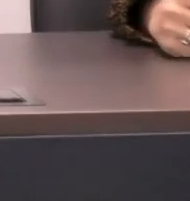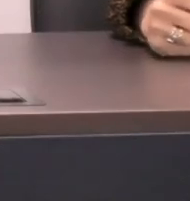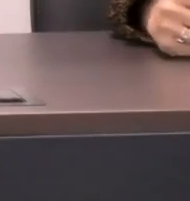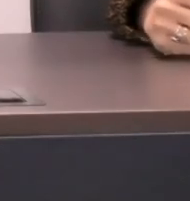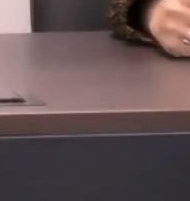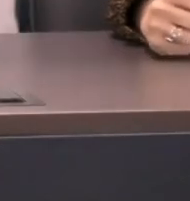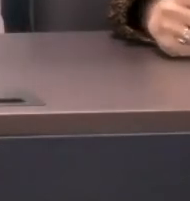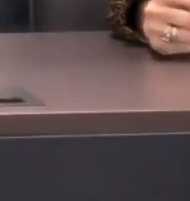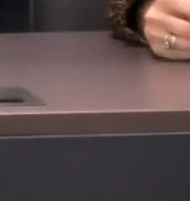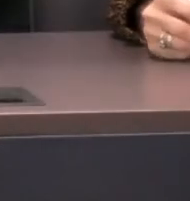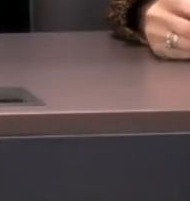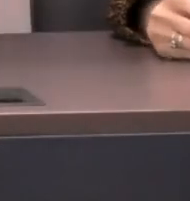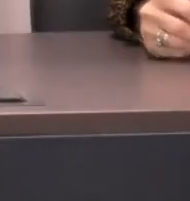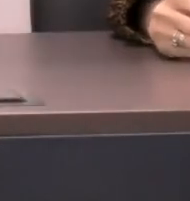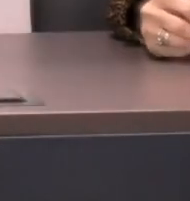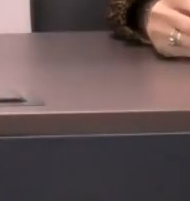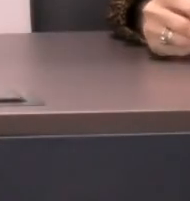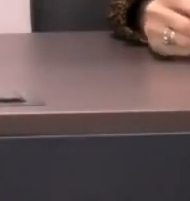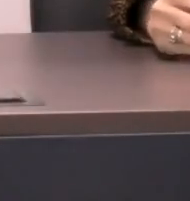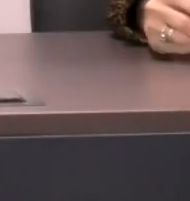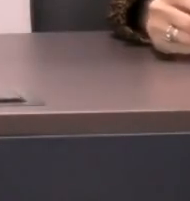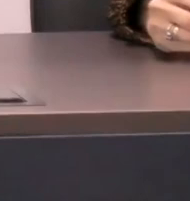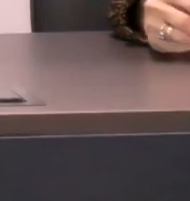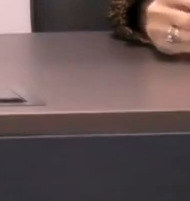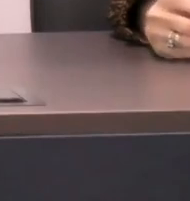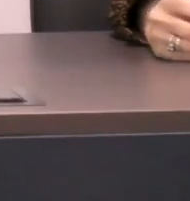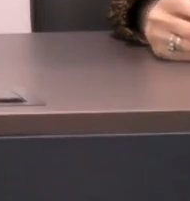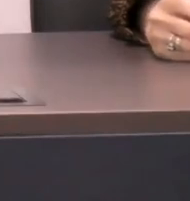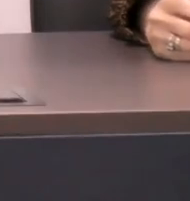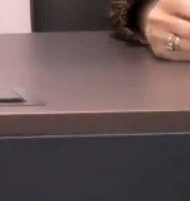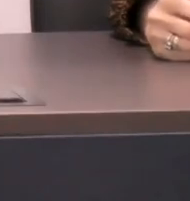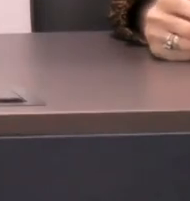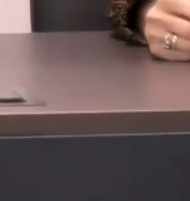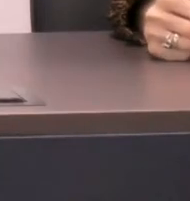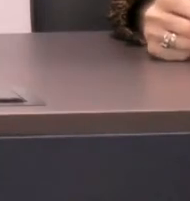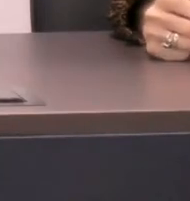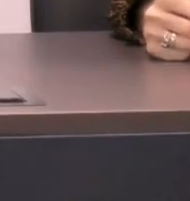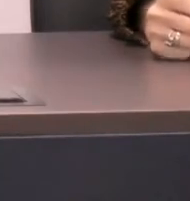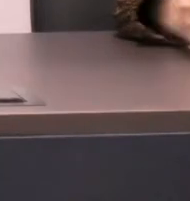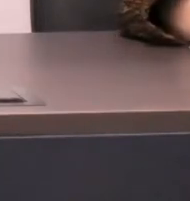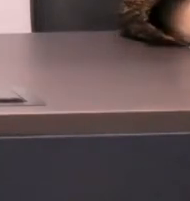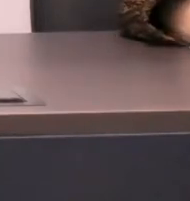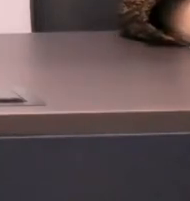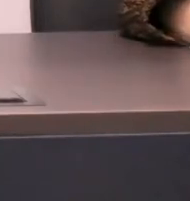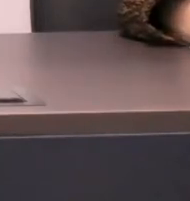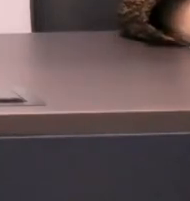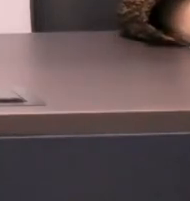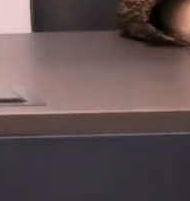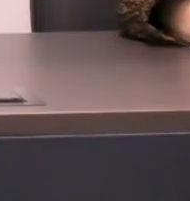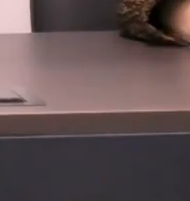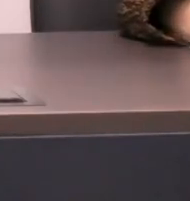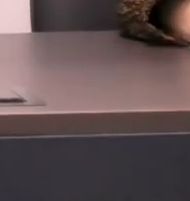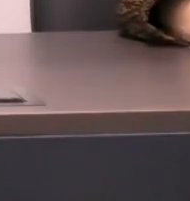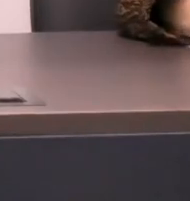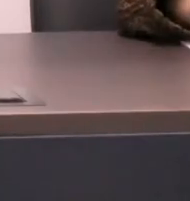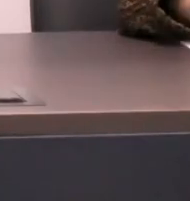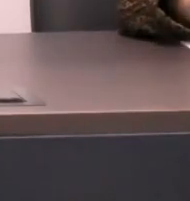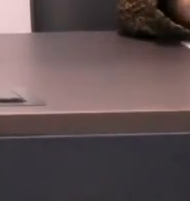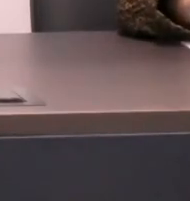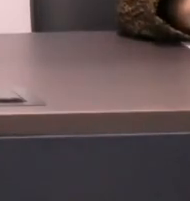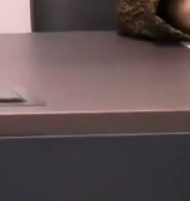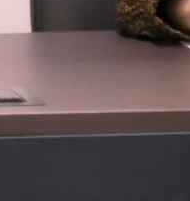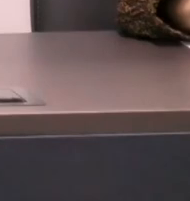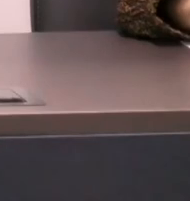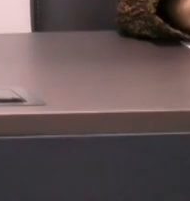parágrafos e eu prefiro ser Rodrigo essa metamorfose ambulante do que ter aquela velha opinião formada sobre tudo sobre a velha